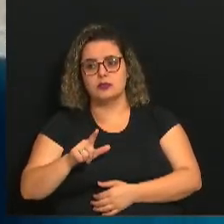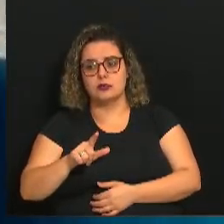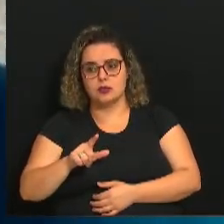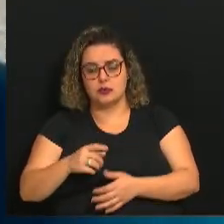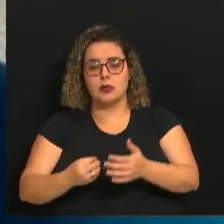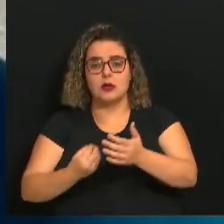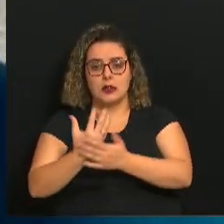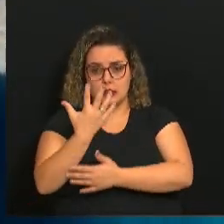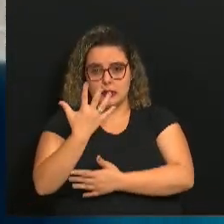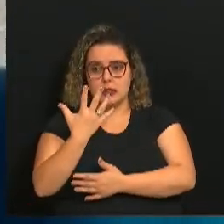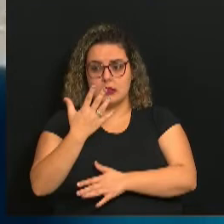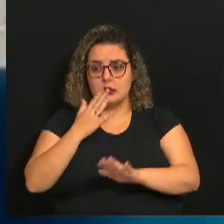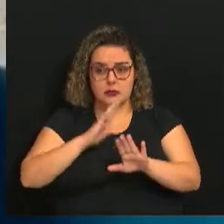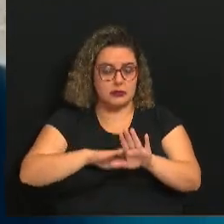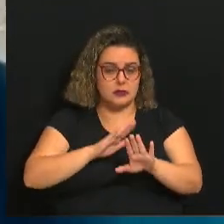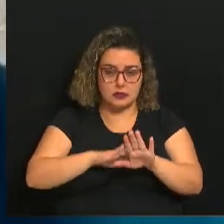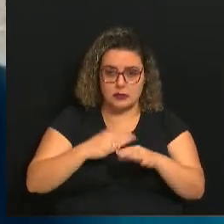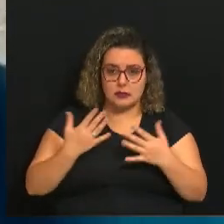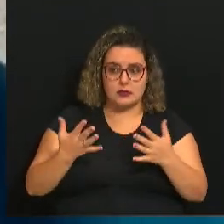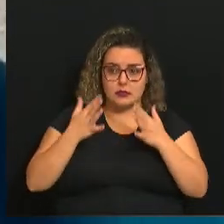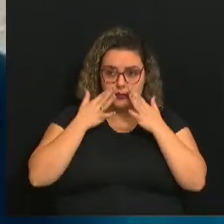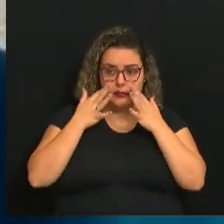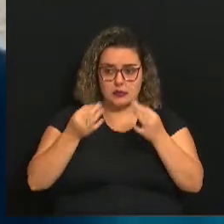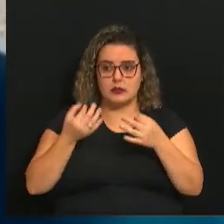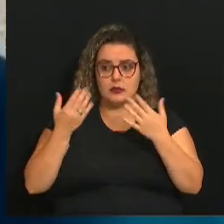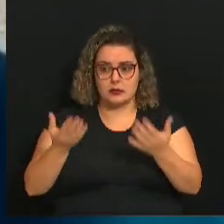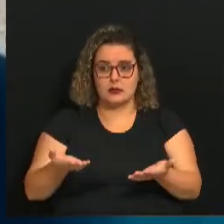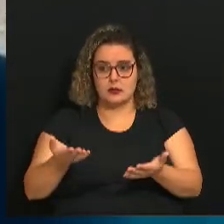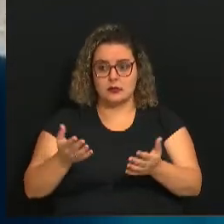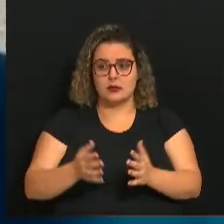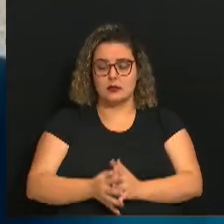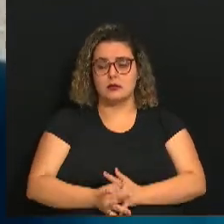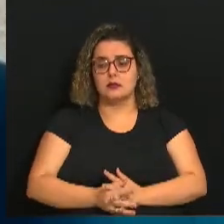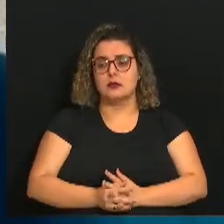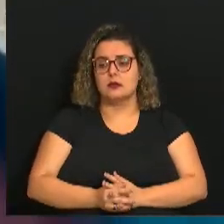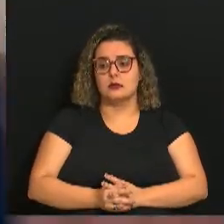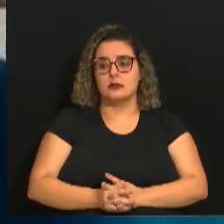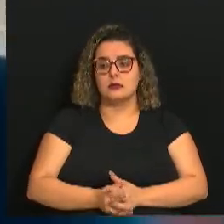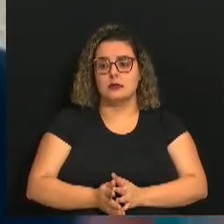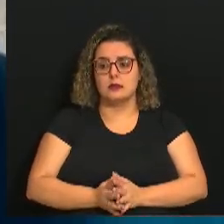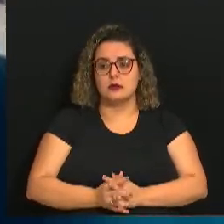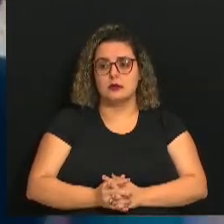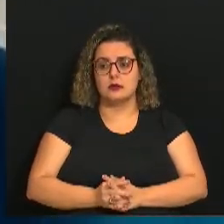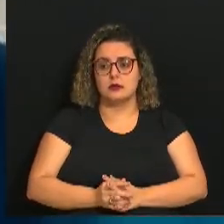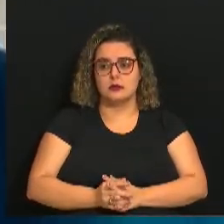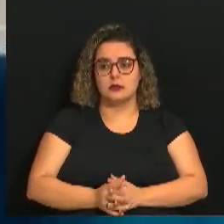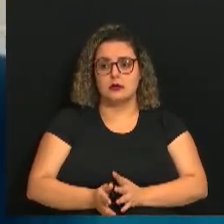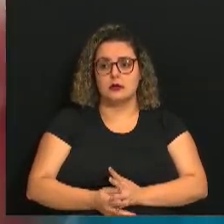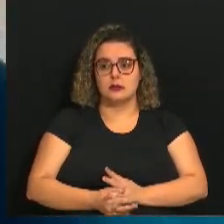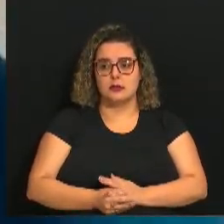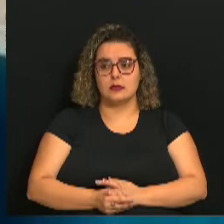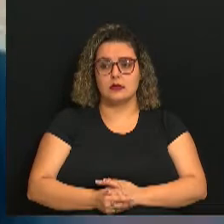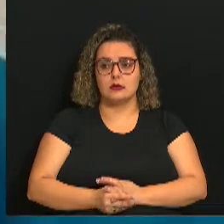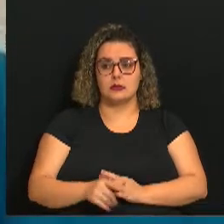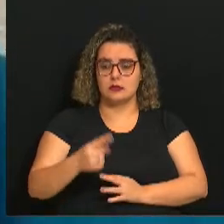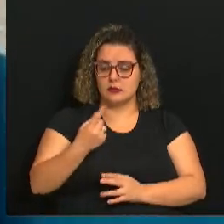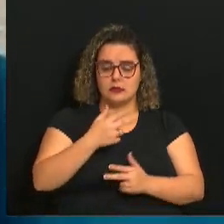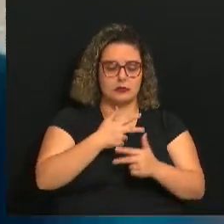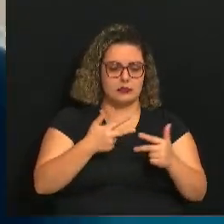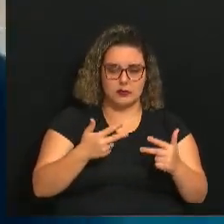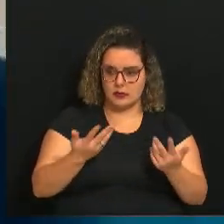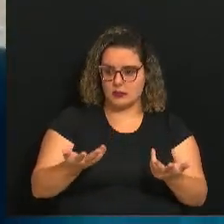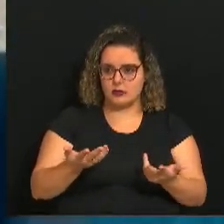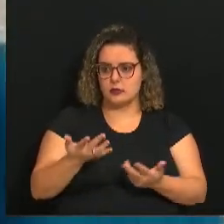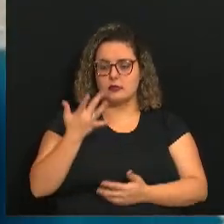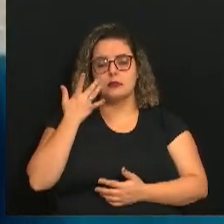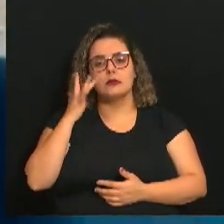para poder ficar atento a isso. Então, enfim, isso é uma coisa, não sei se é específico